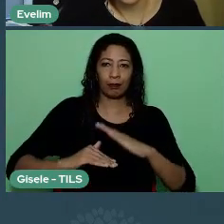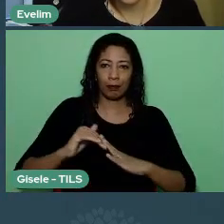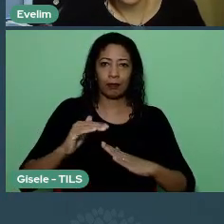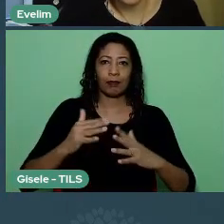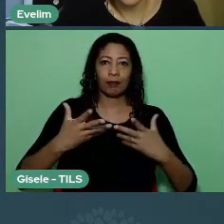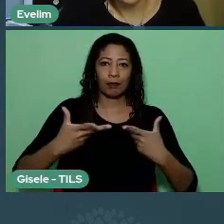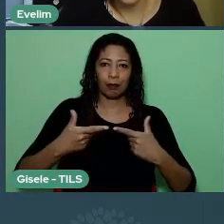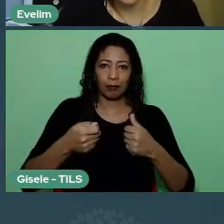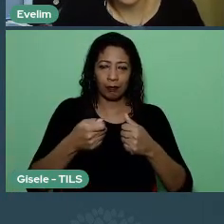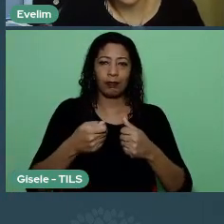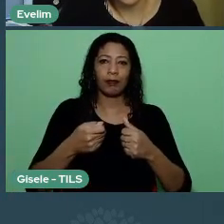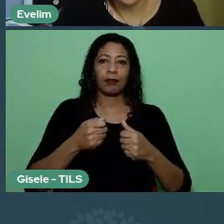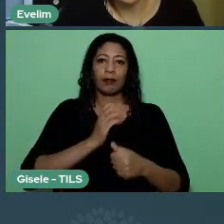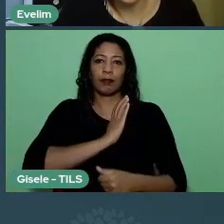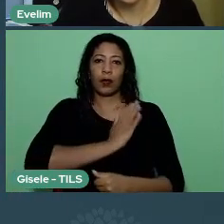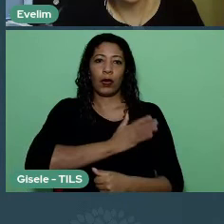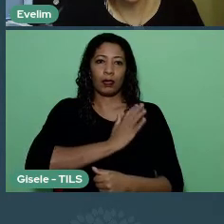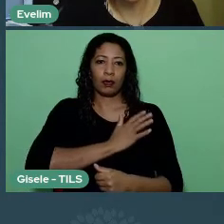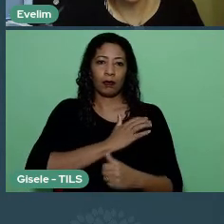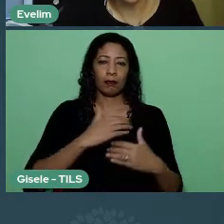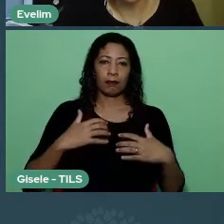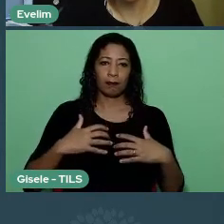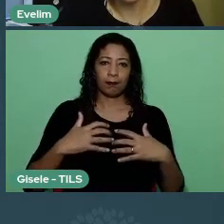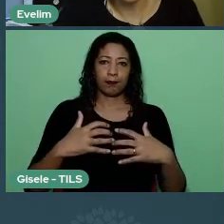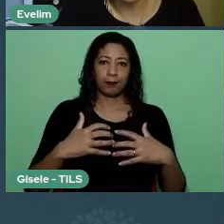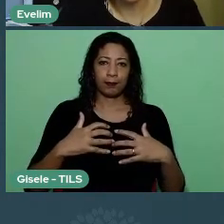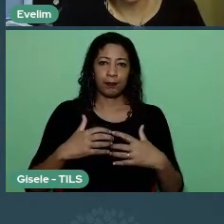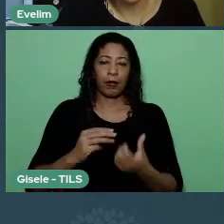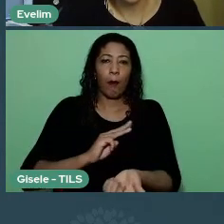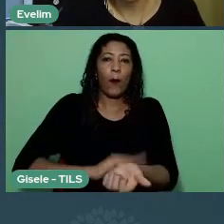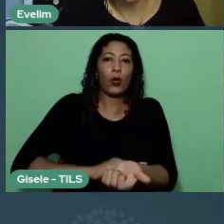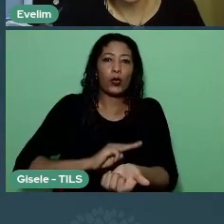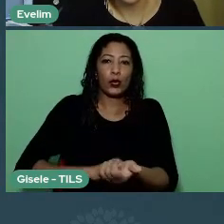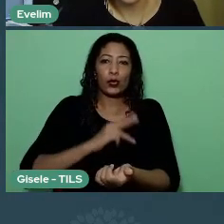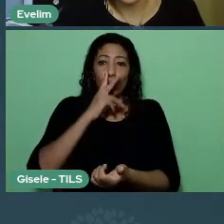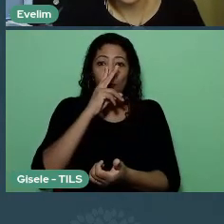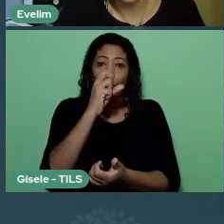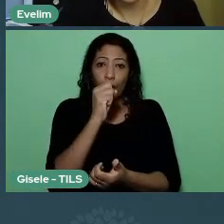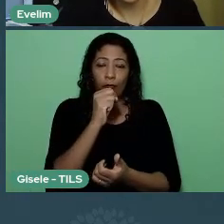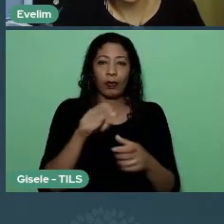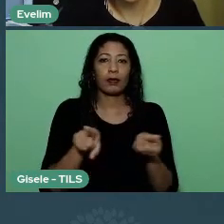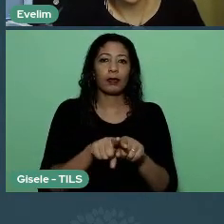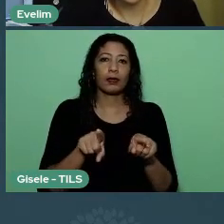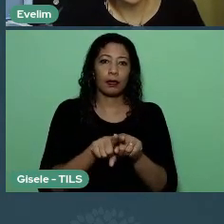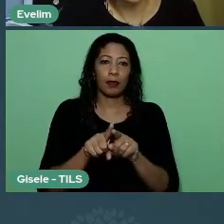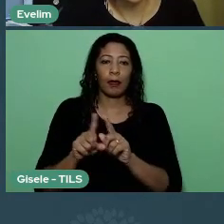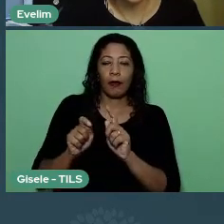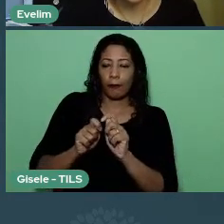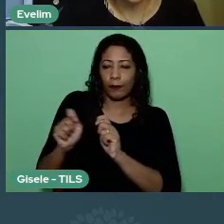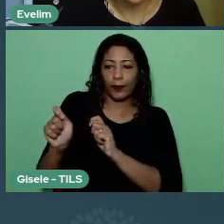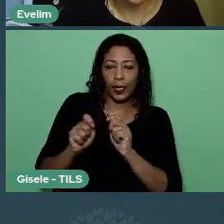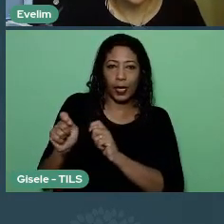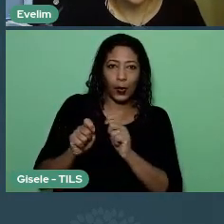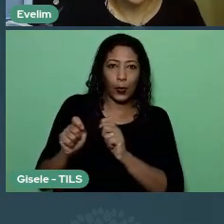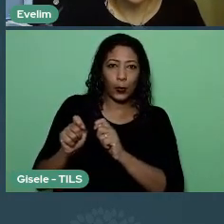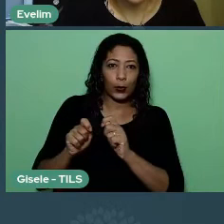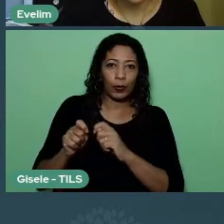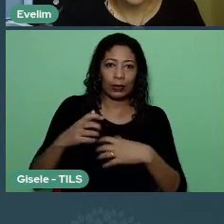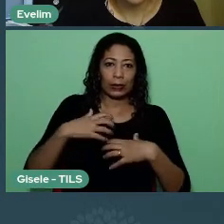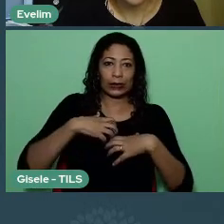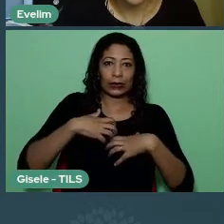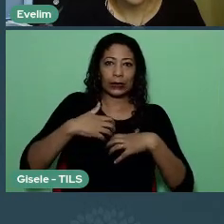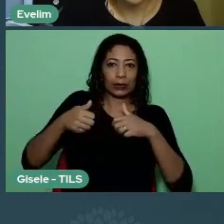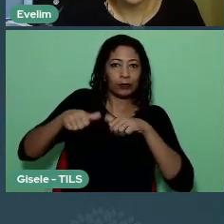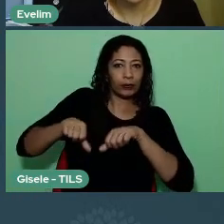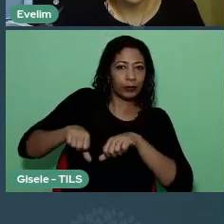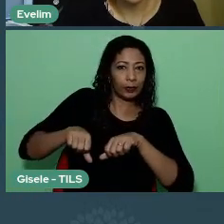a aptidão cardiorrespiratória, a força muscular e também o controle clínico de sintomas e